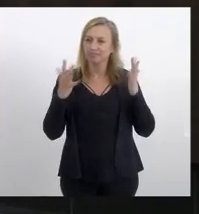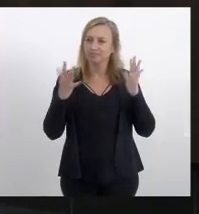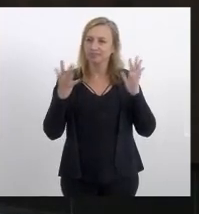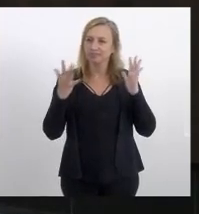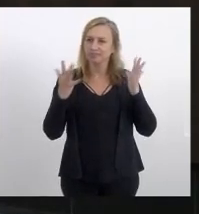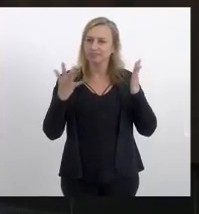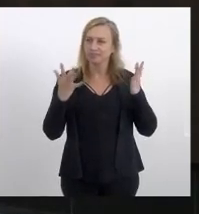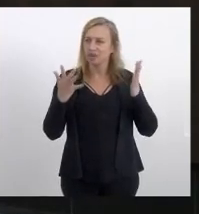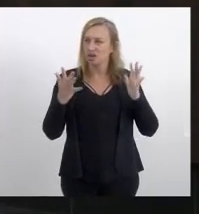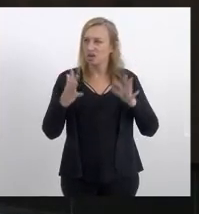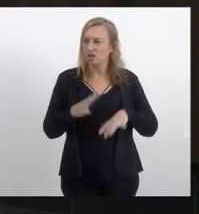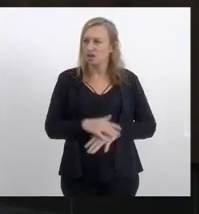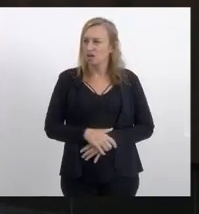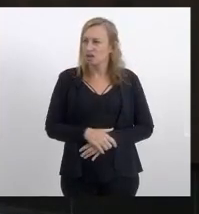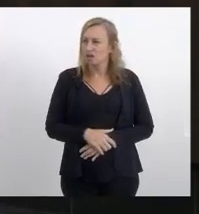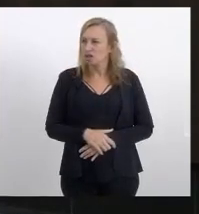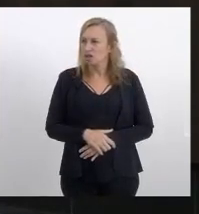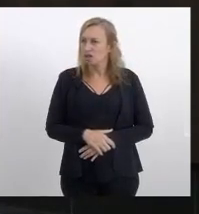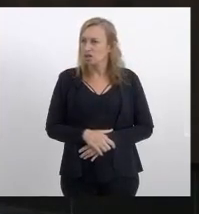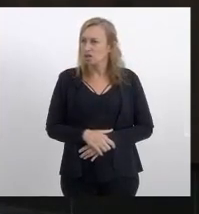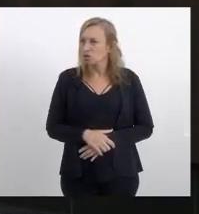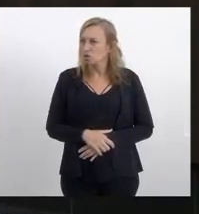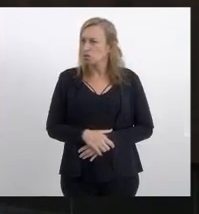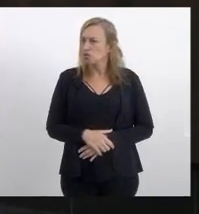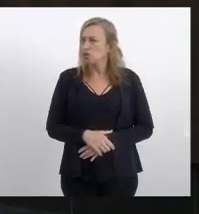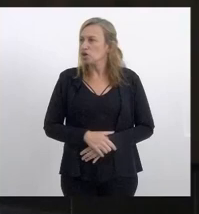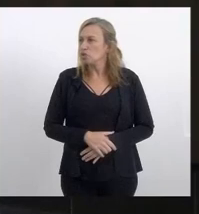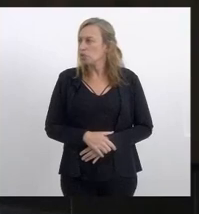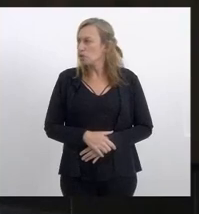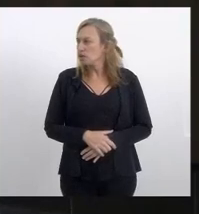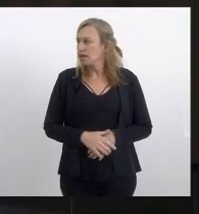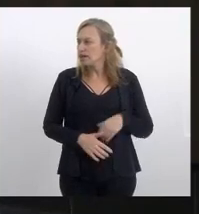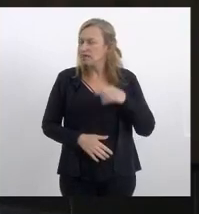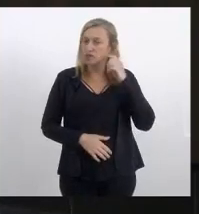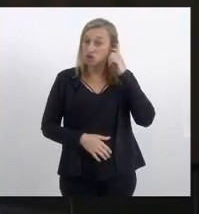Nossa gente câmera não é isso aí